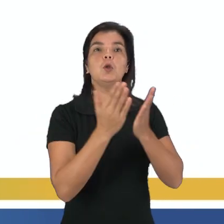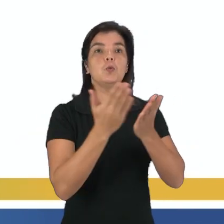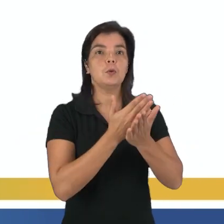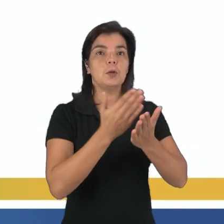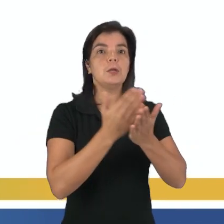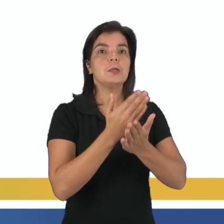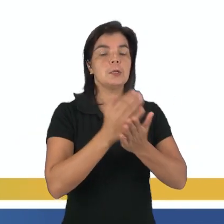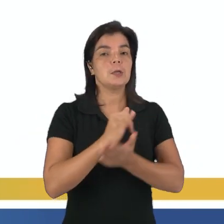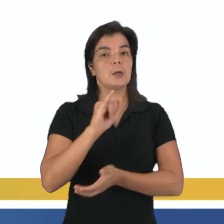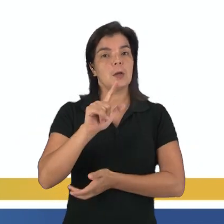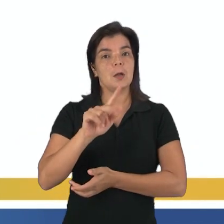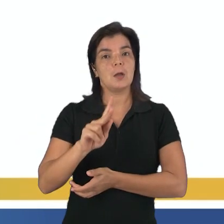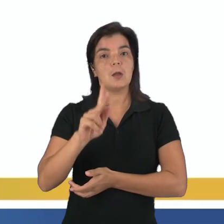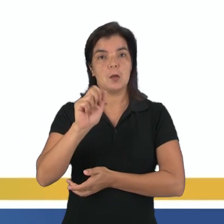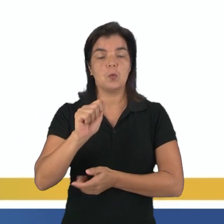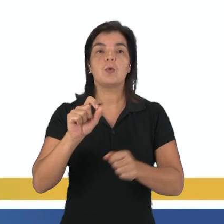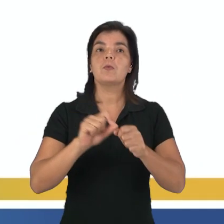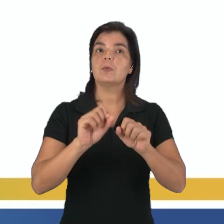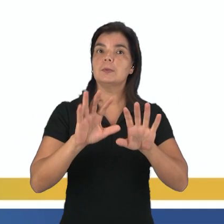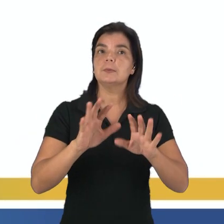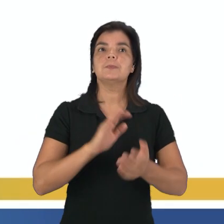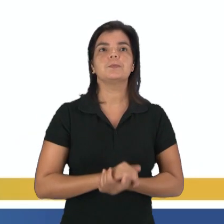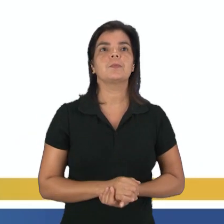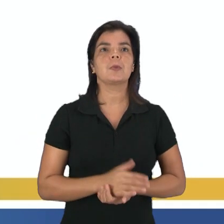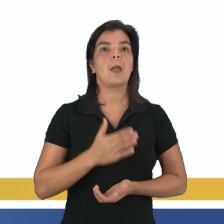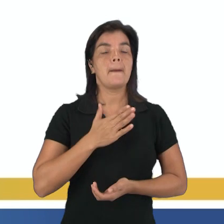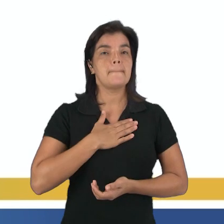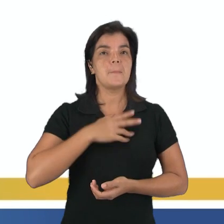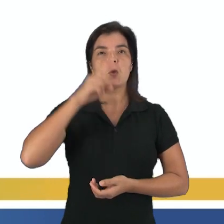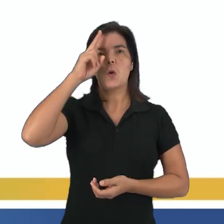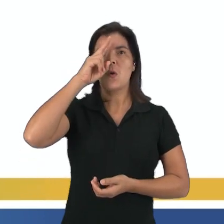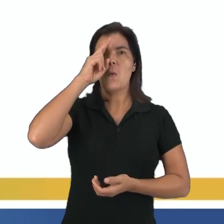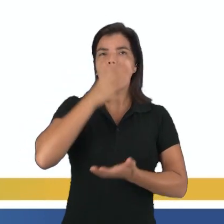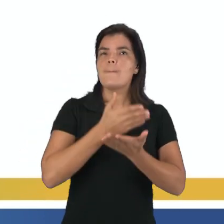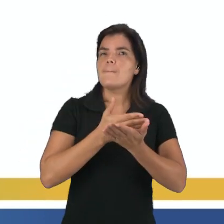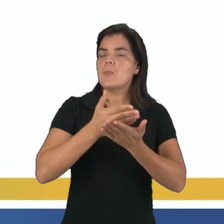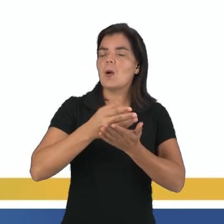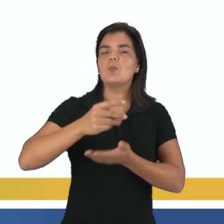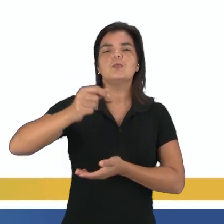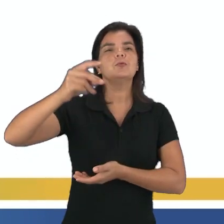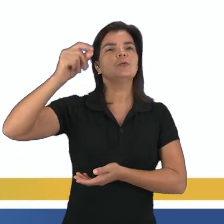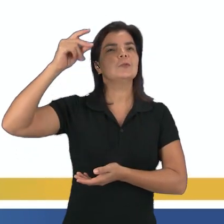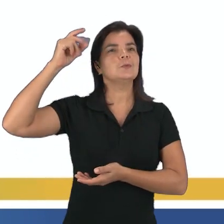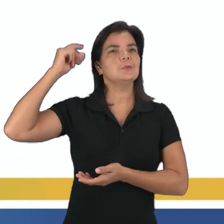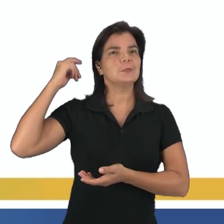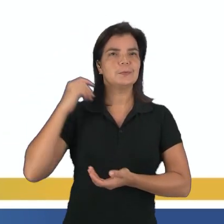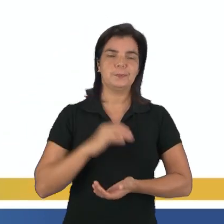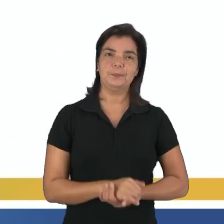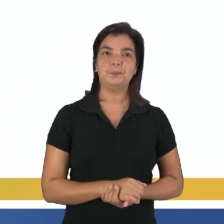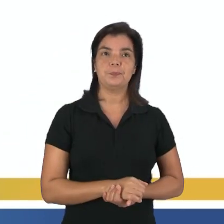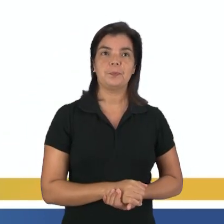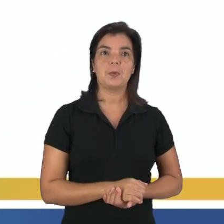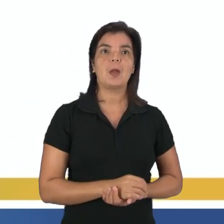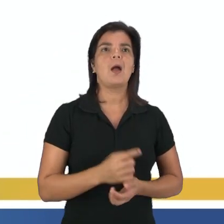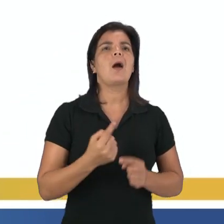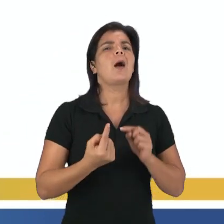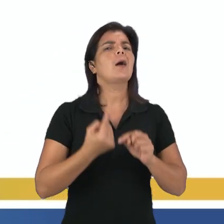um livro em que Ilka fez isso. A minha história começa muito e muitos anos